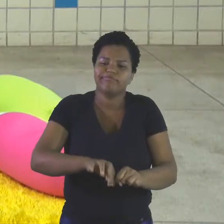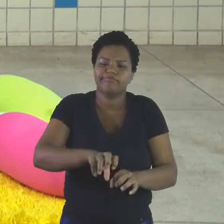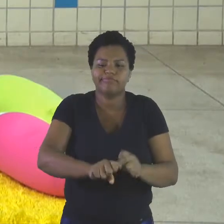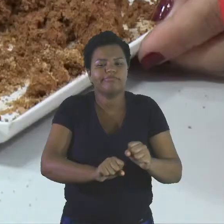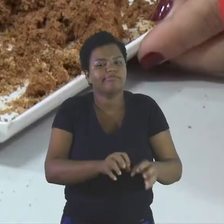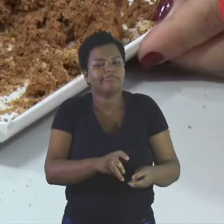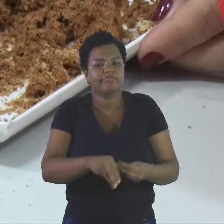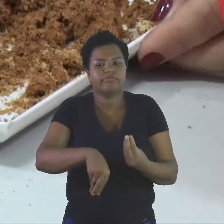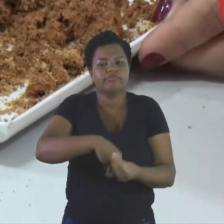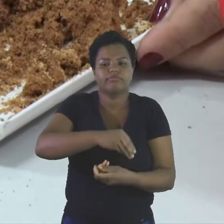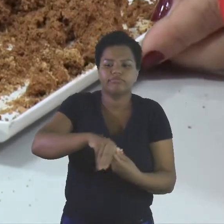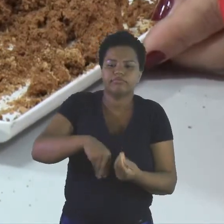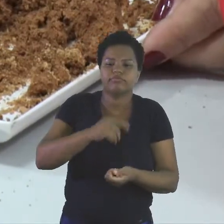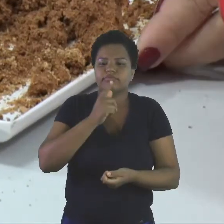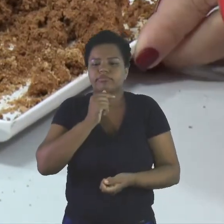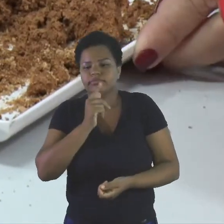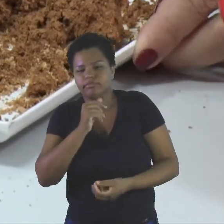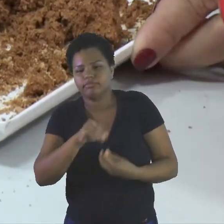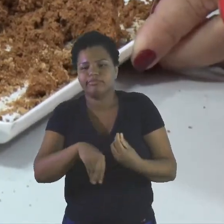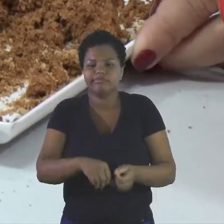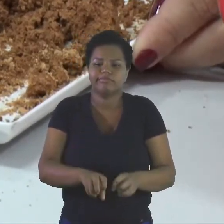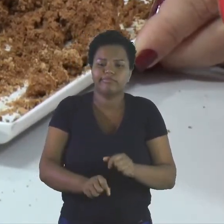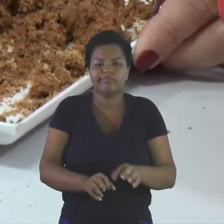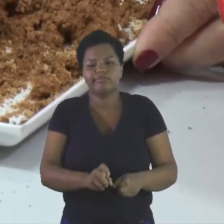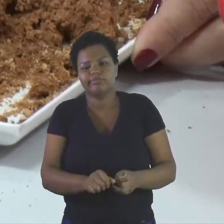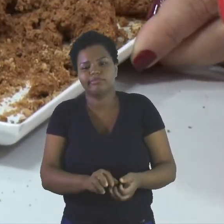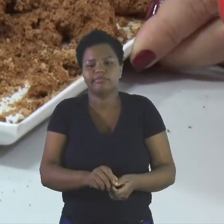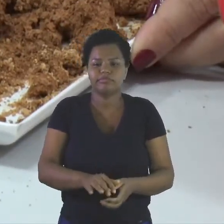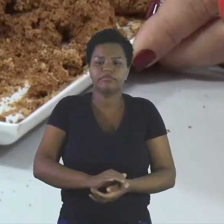se misturando com a água